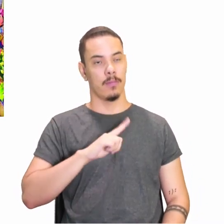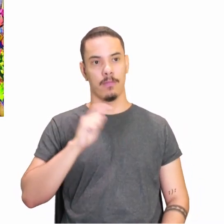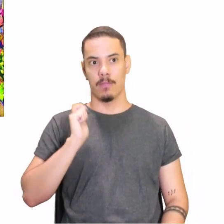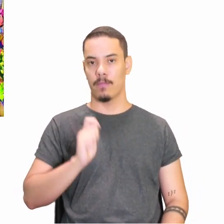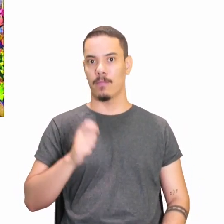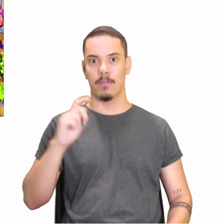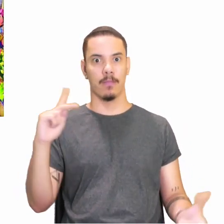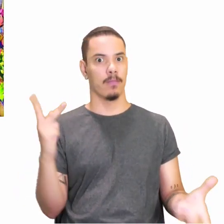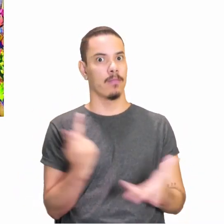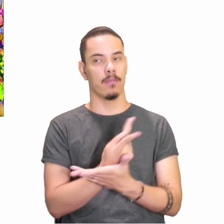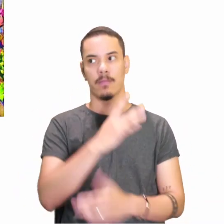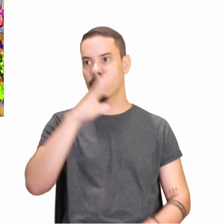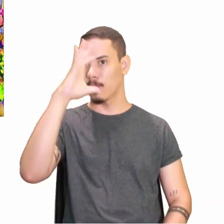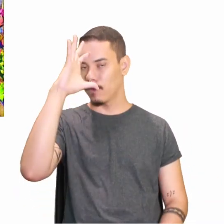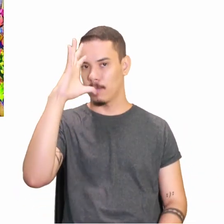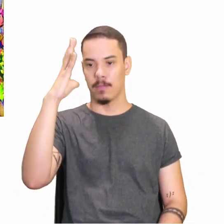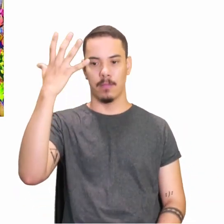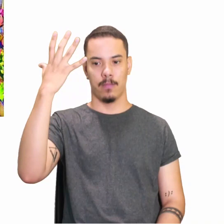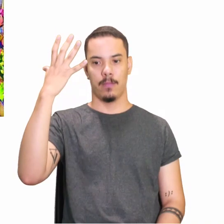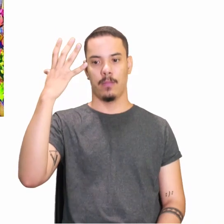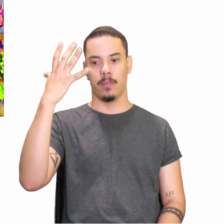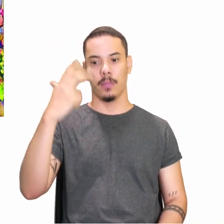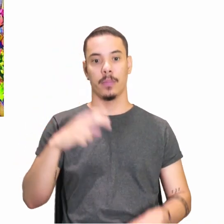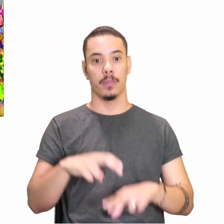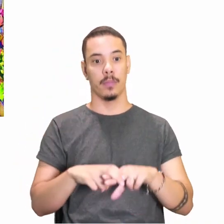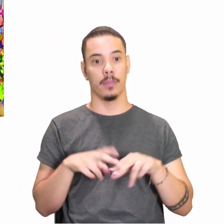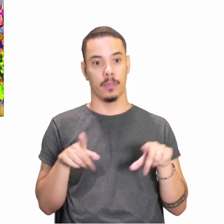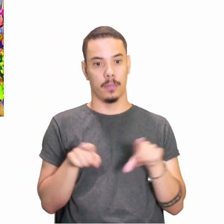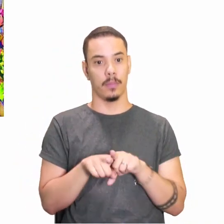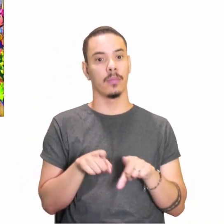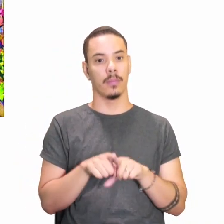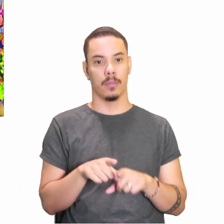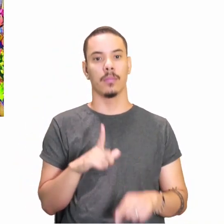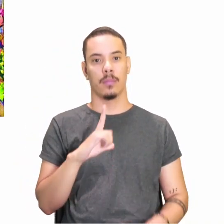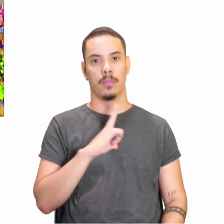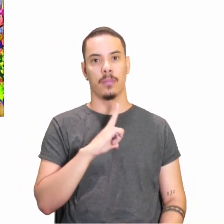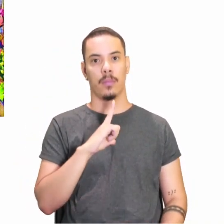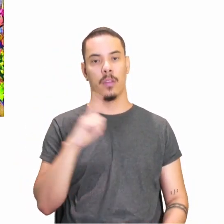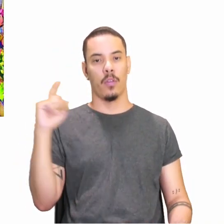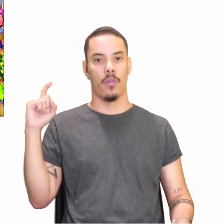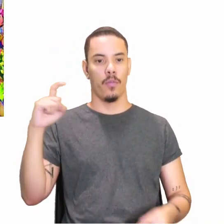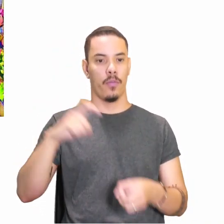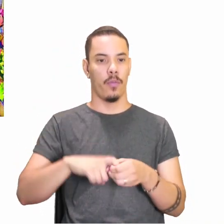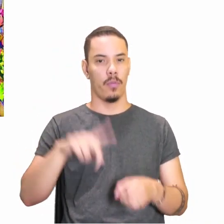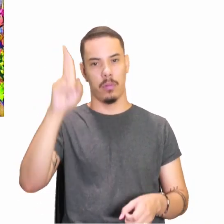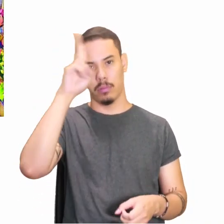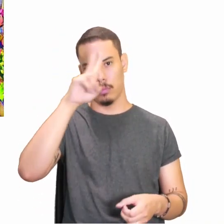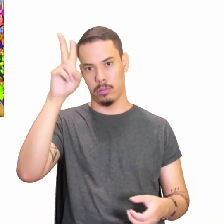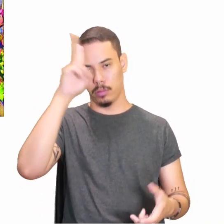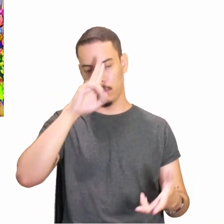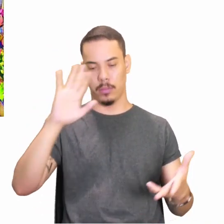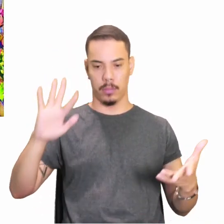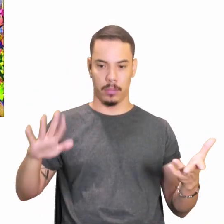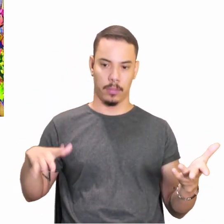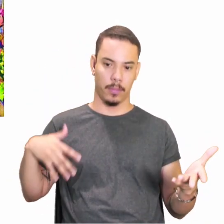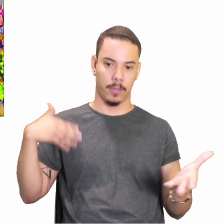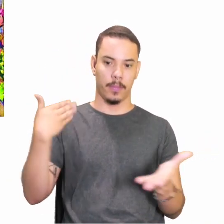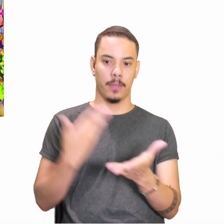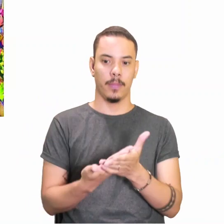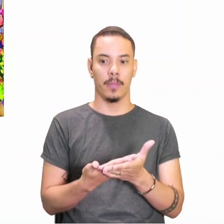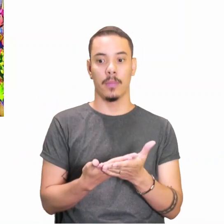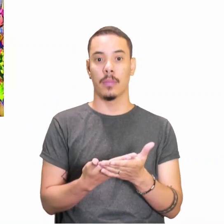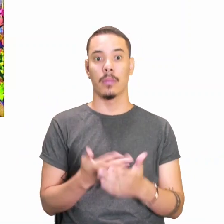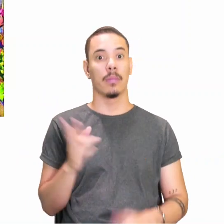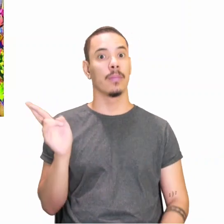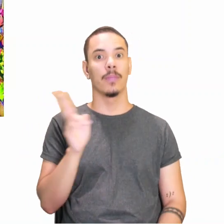mágico, algo sobrenatural. E aqui você com certeza está voltando ao túnel do tempo, né? O tempo de infância.